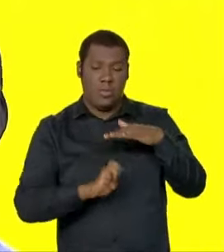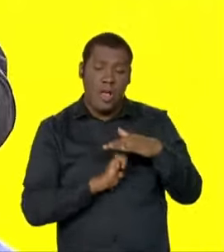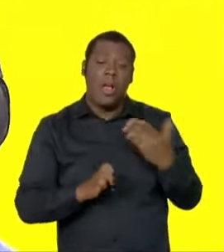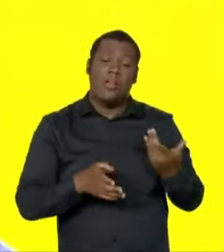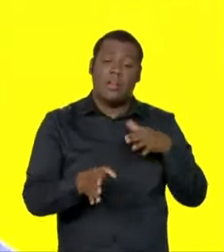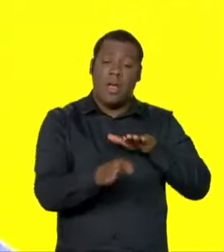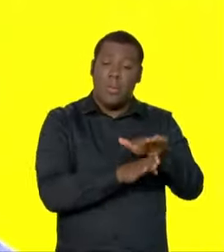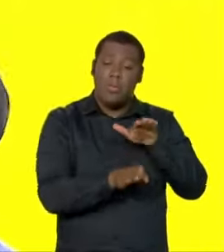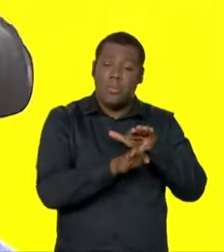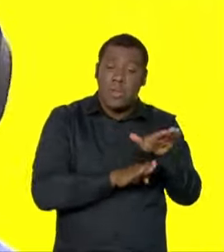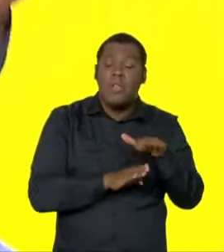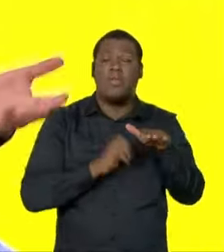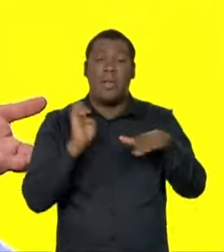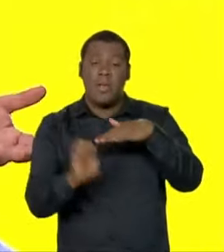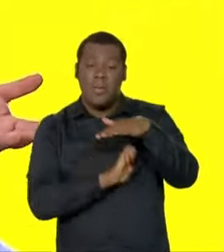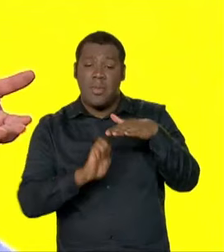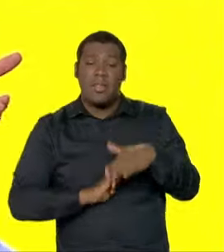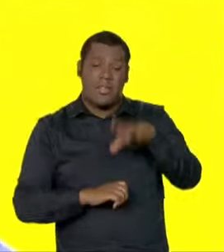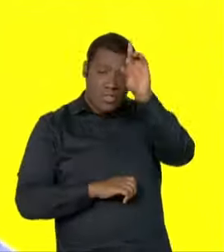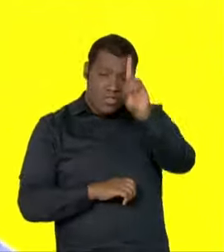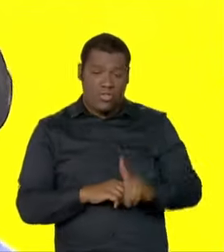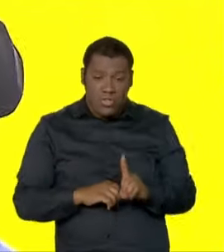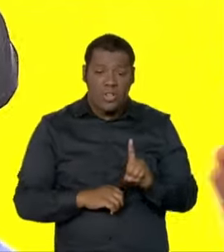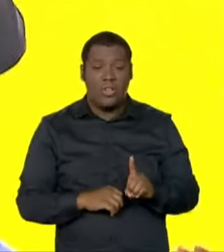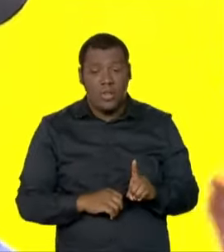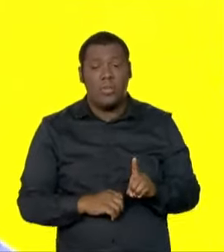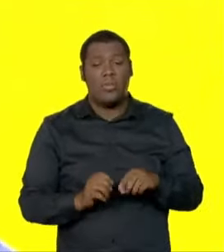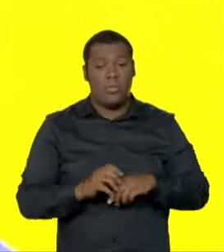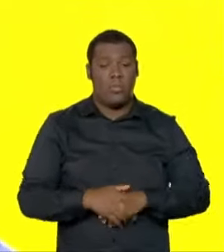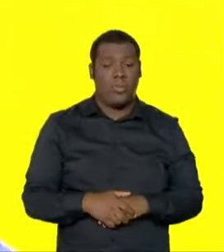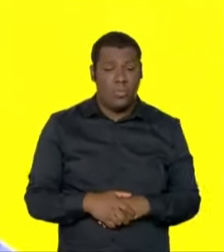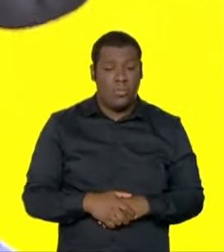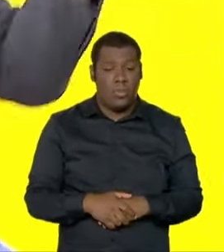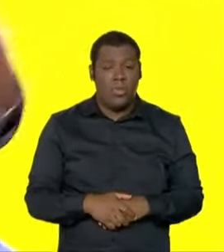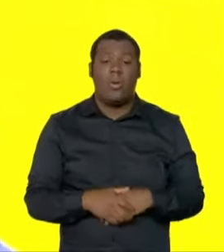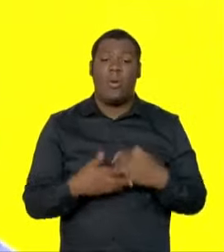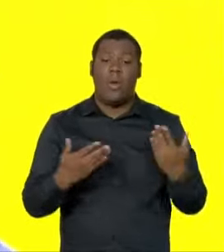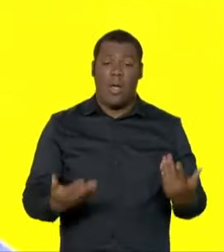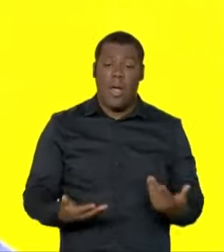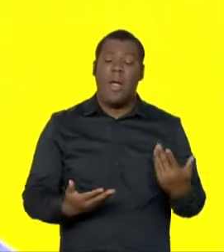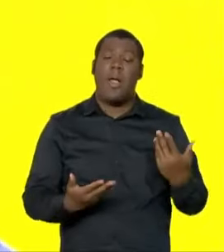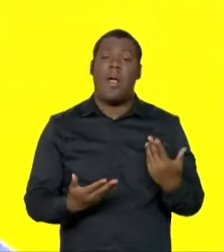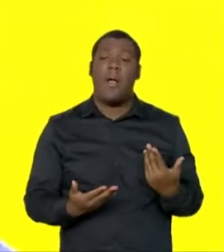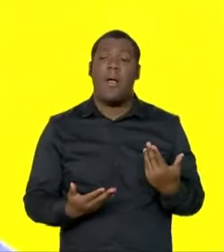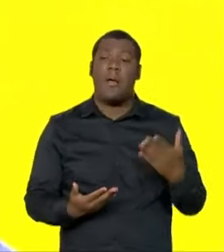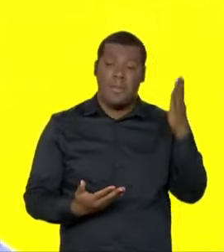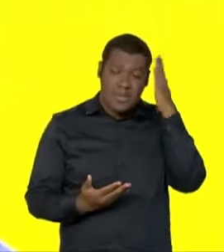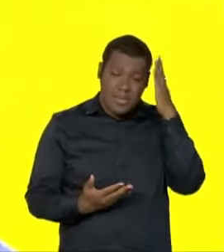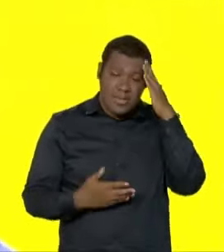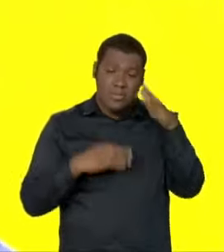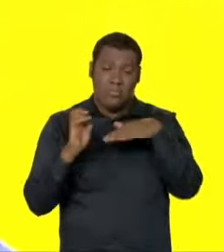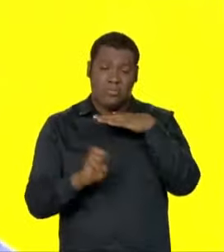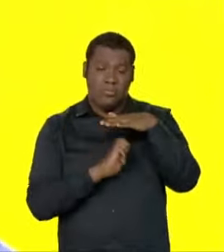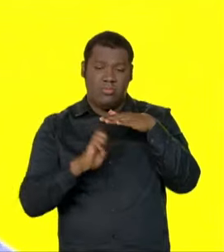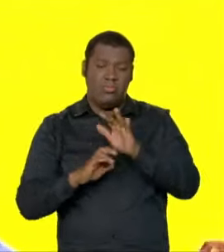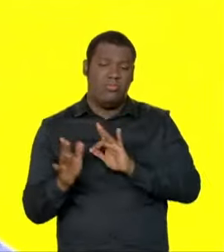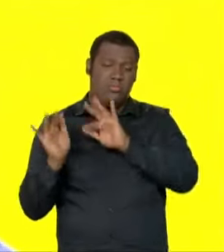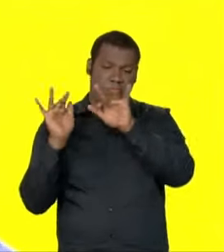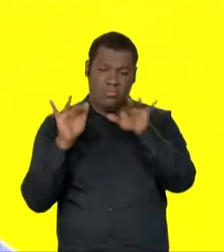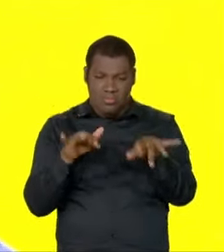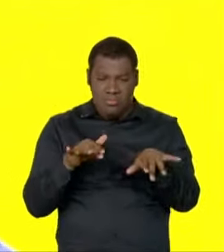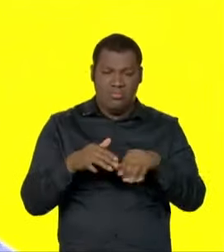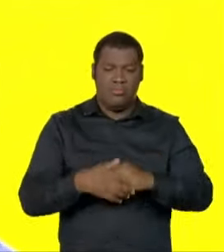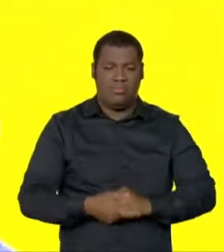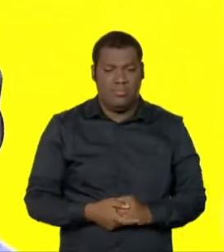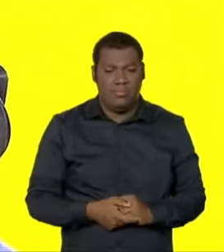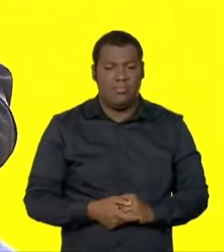empresas que elas têm esse direito, que podem sacar esse valor. Então, nós vamos ter muito movimento ao mesmo tempo, e a gente torce para que isso